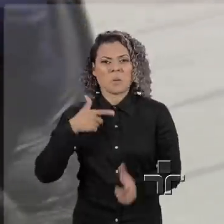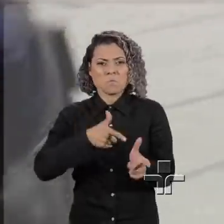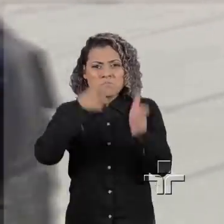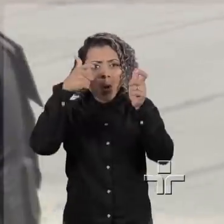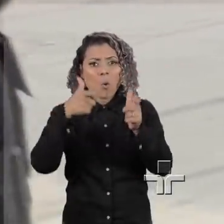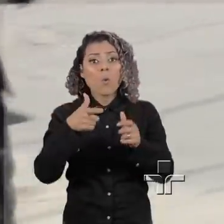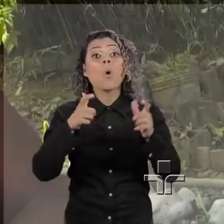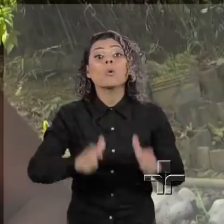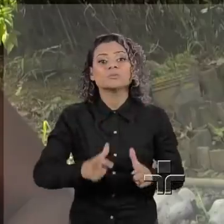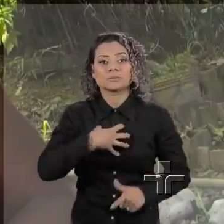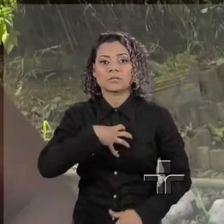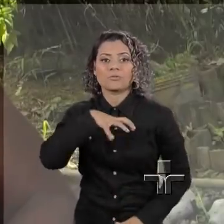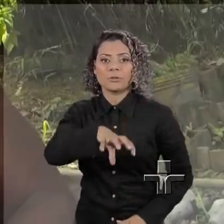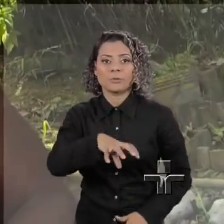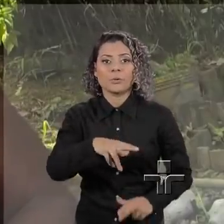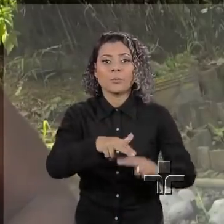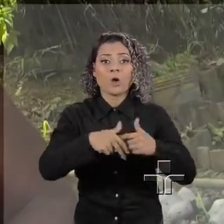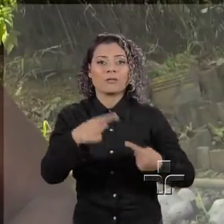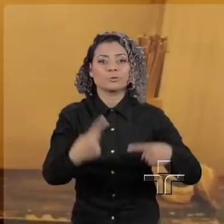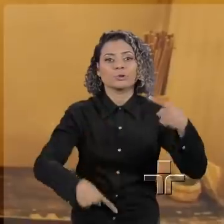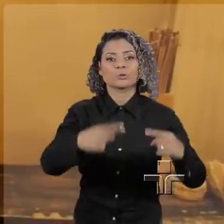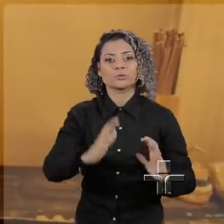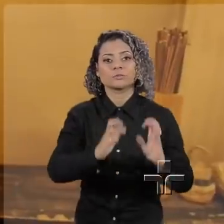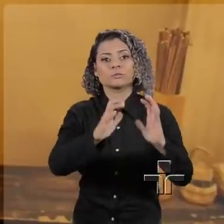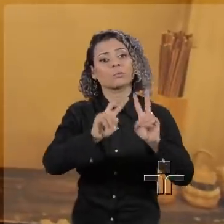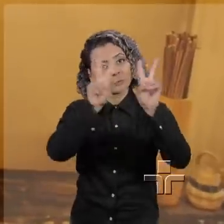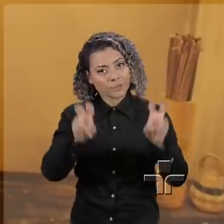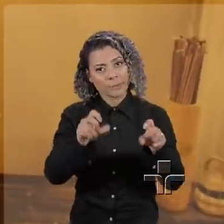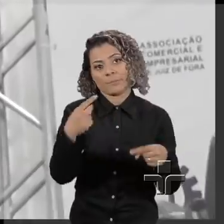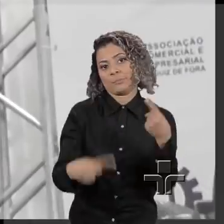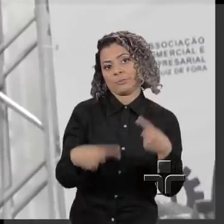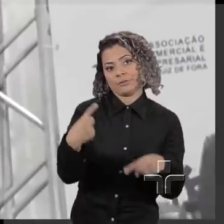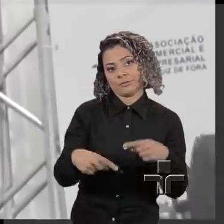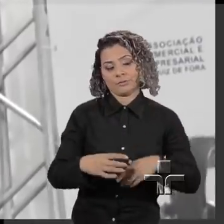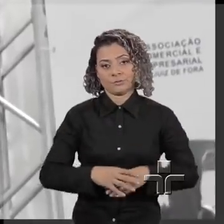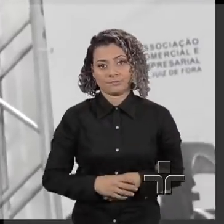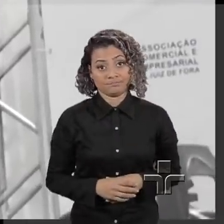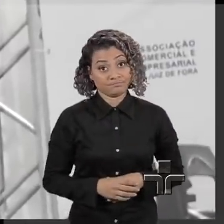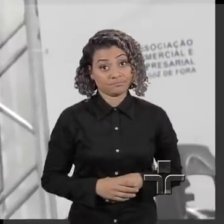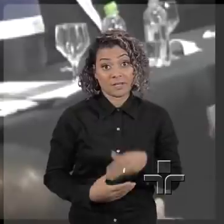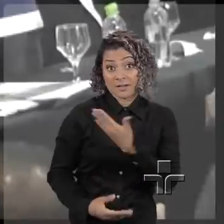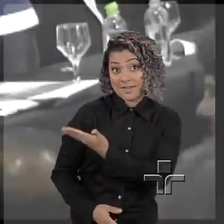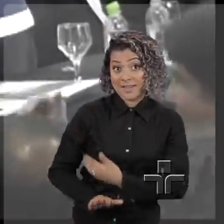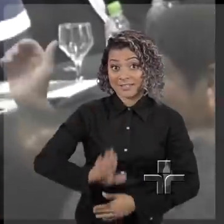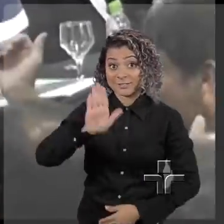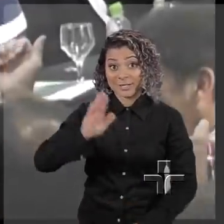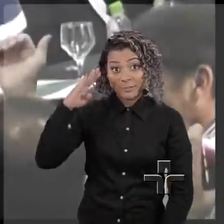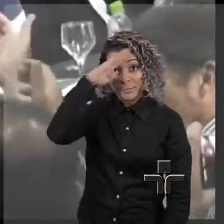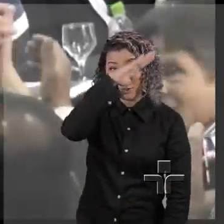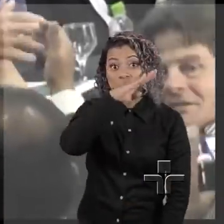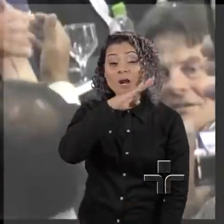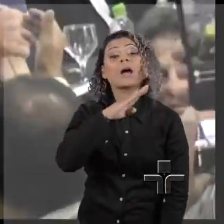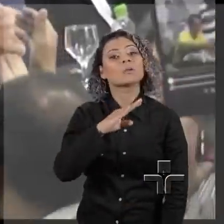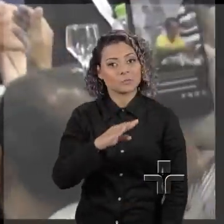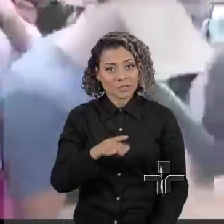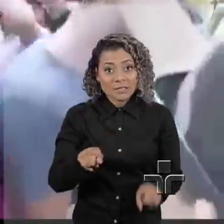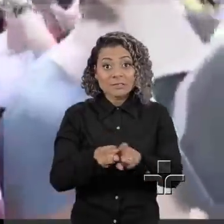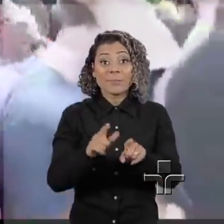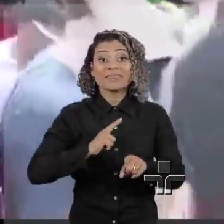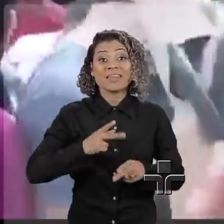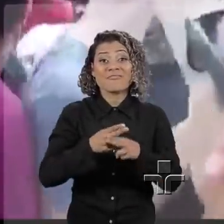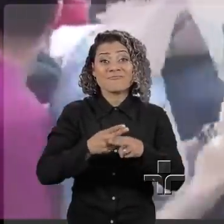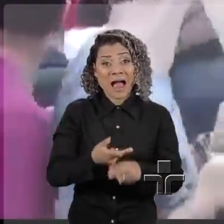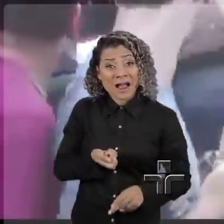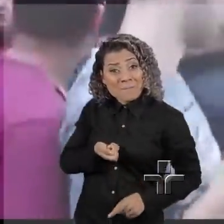assassinado em Salvador após se envolver em uma discussão sobre política. E o então candidato Jair Bolsonaro foi atingido por